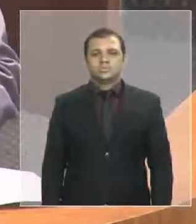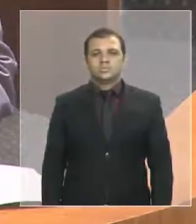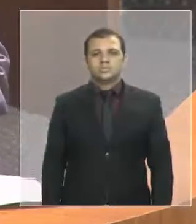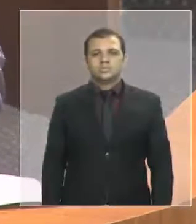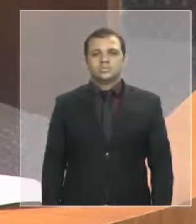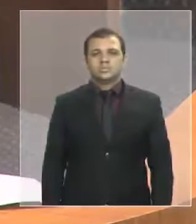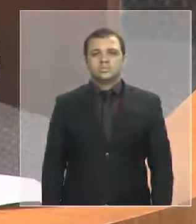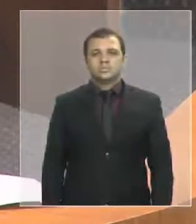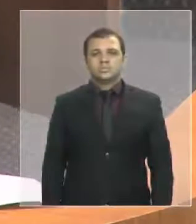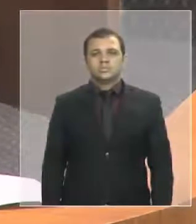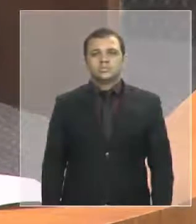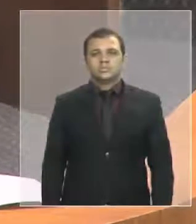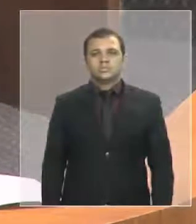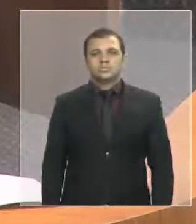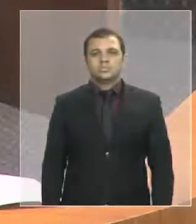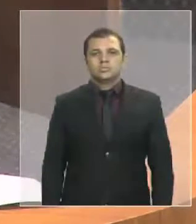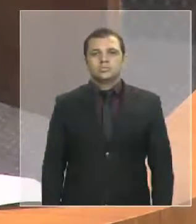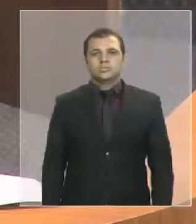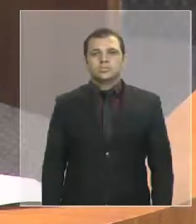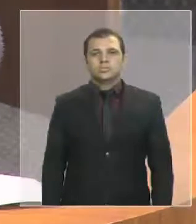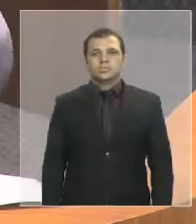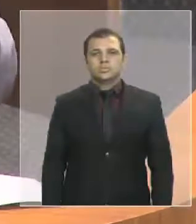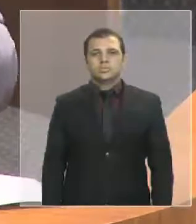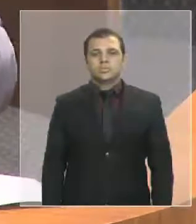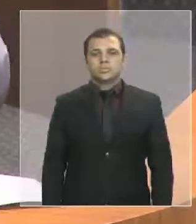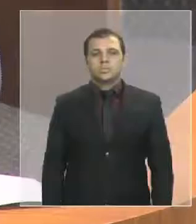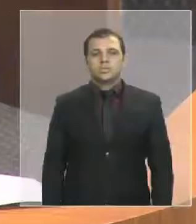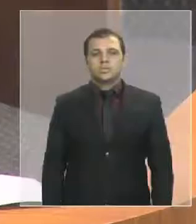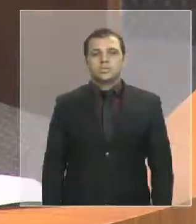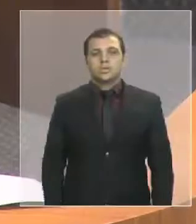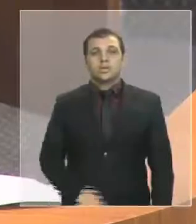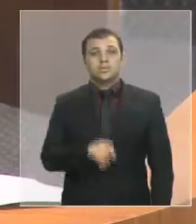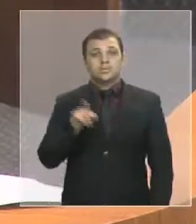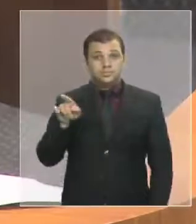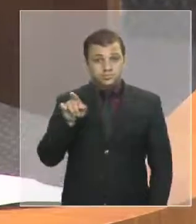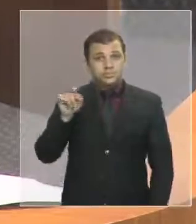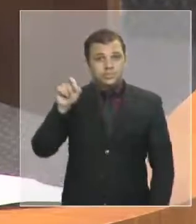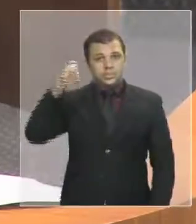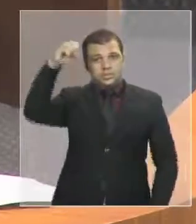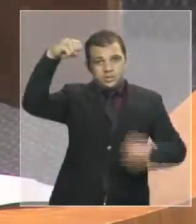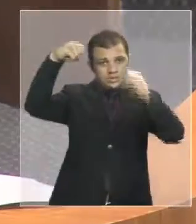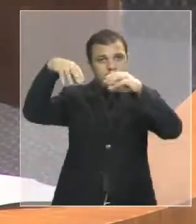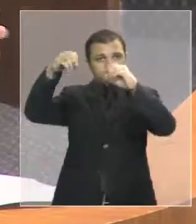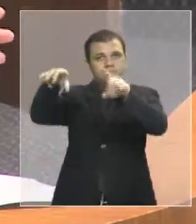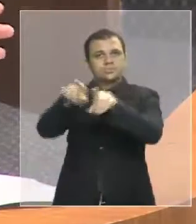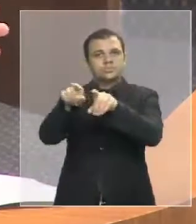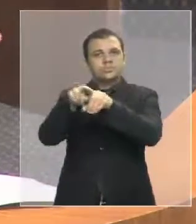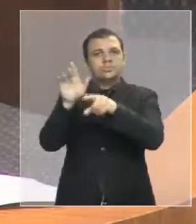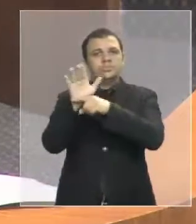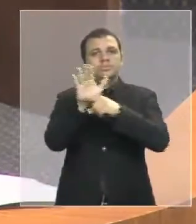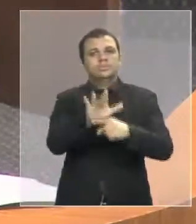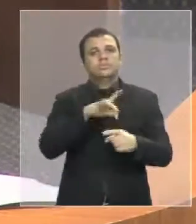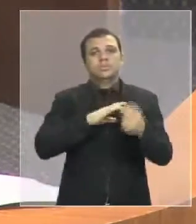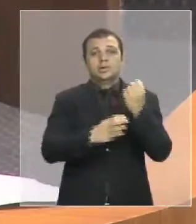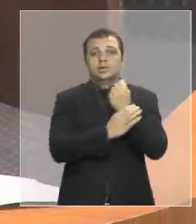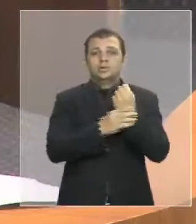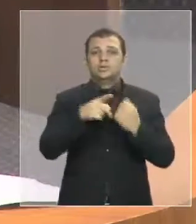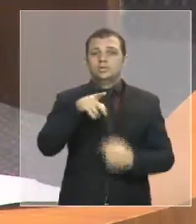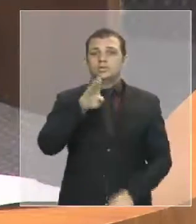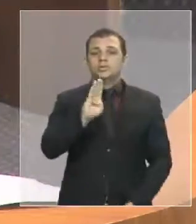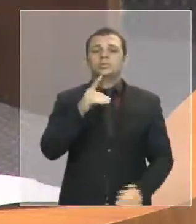ela também ajuda na questão da segurança pública porque ela leva uma